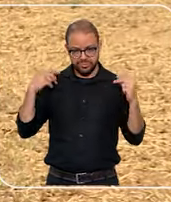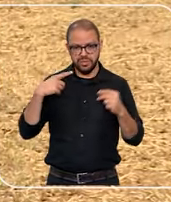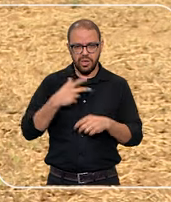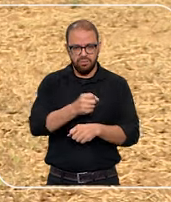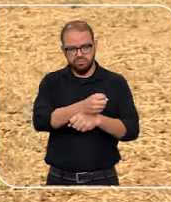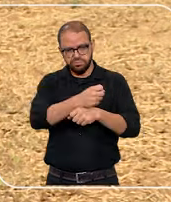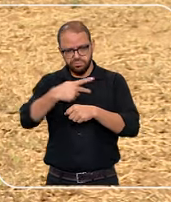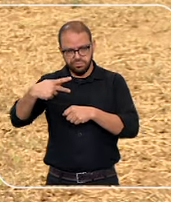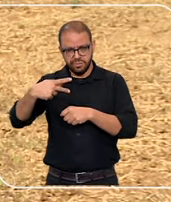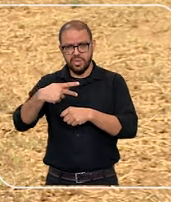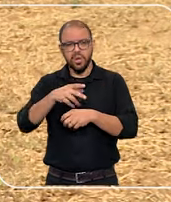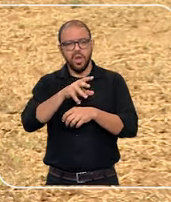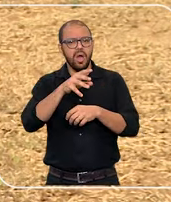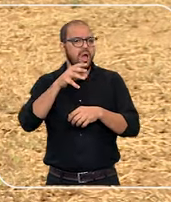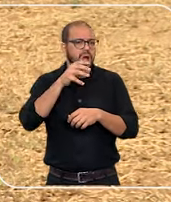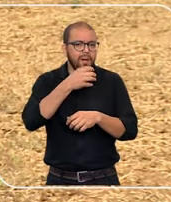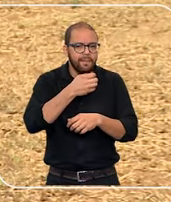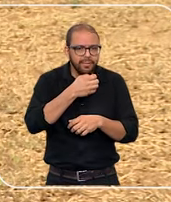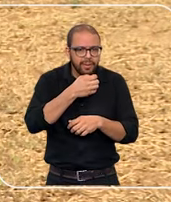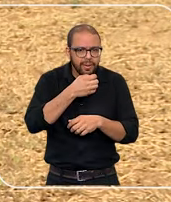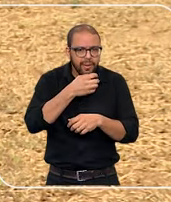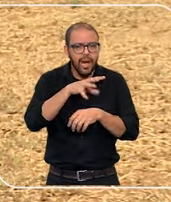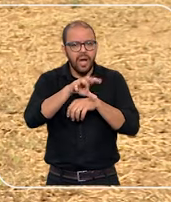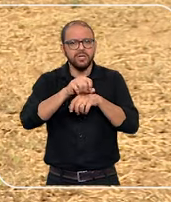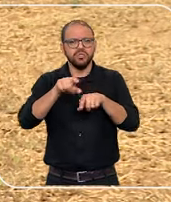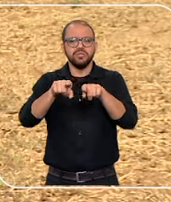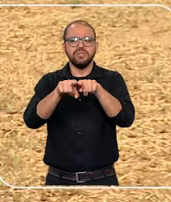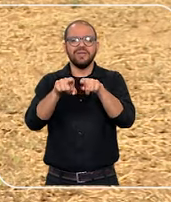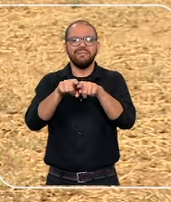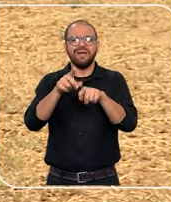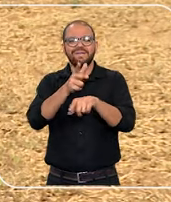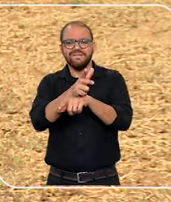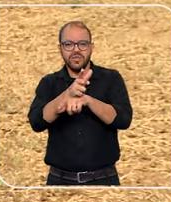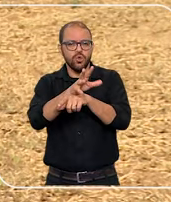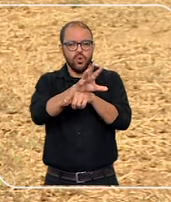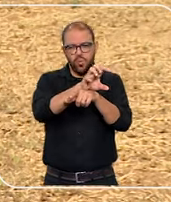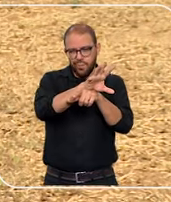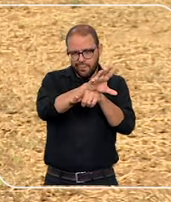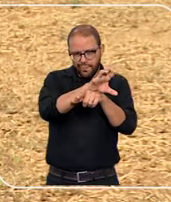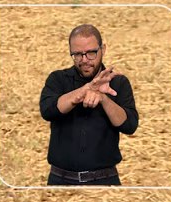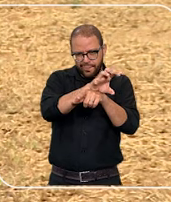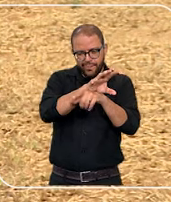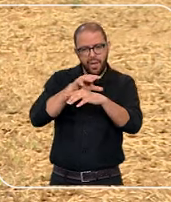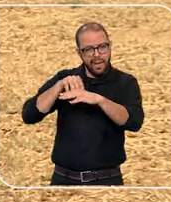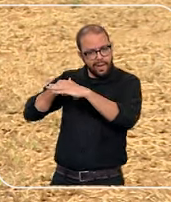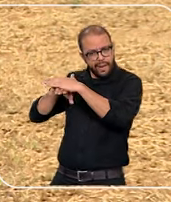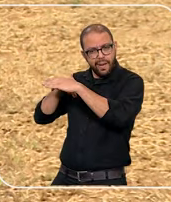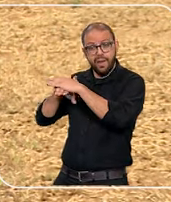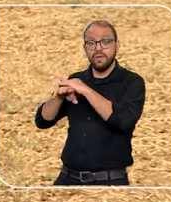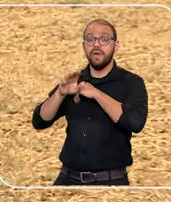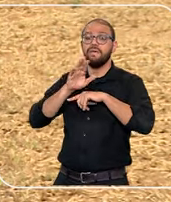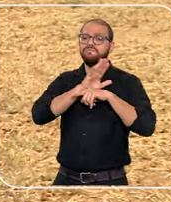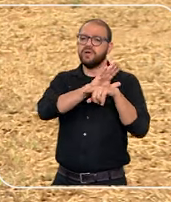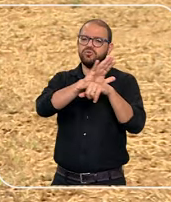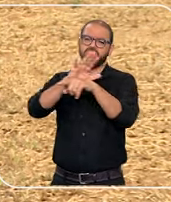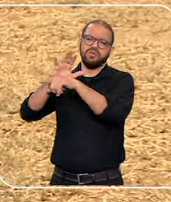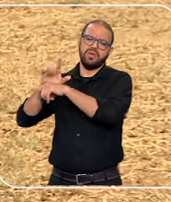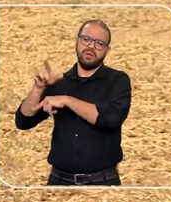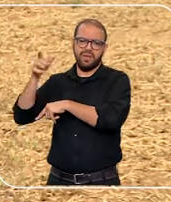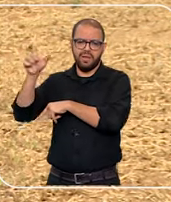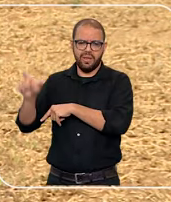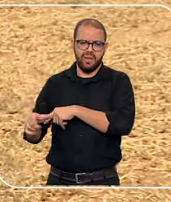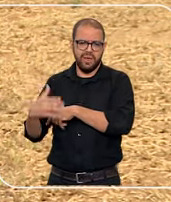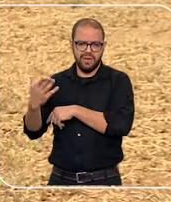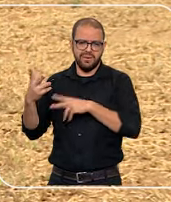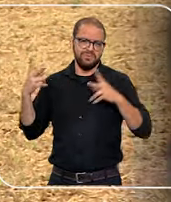tem, que ele tanto grava áudio como vídeo de suas corridas. Isso vai ajudar